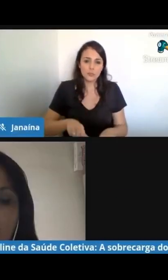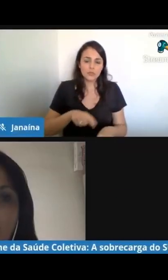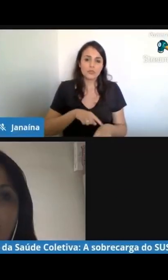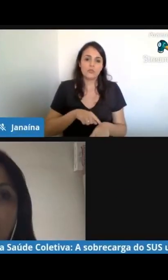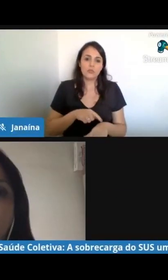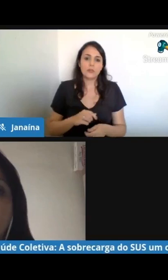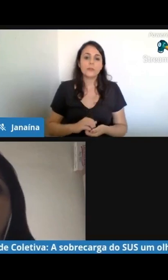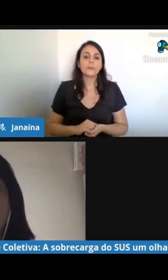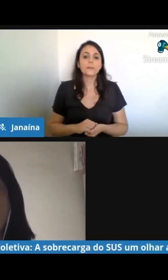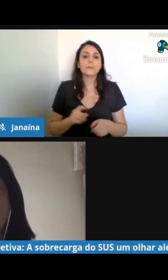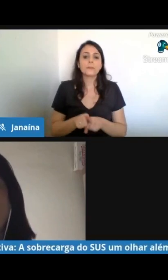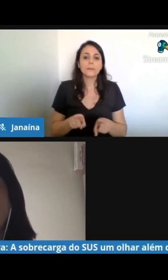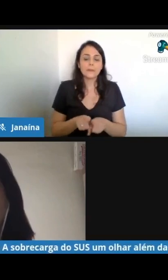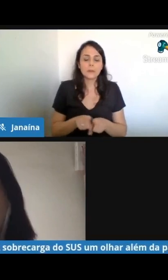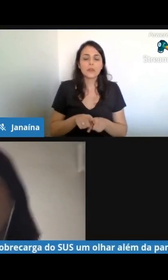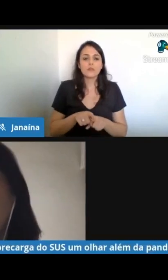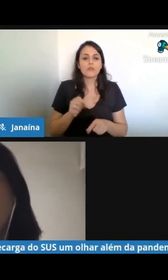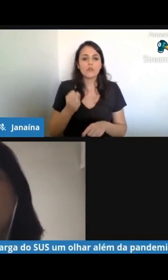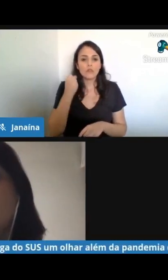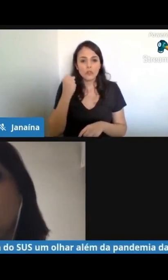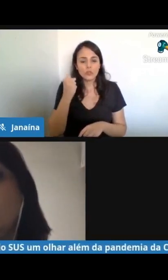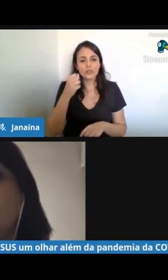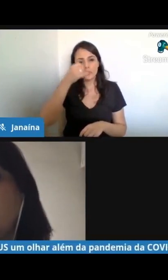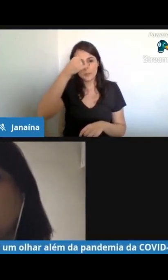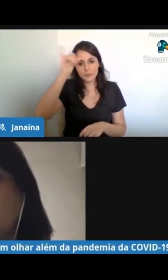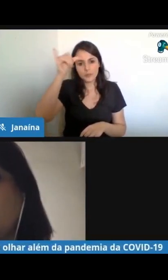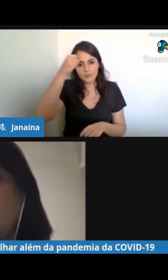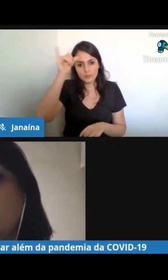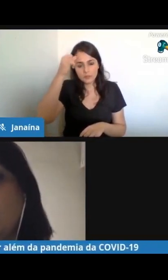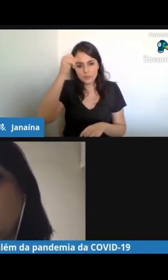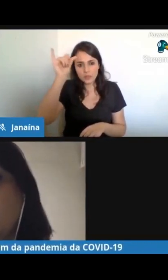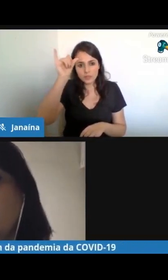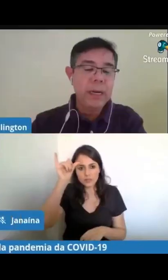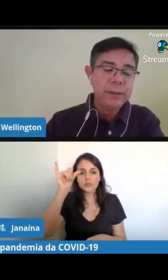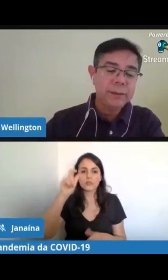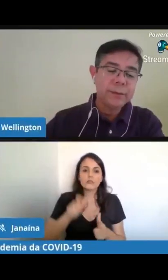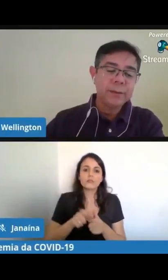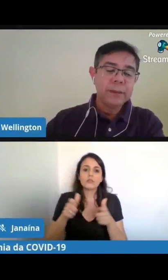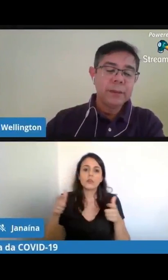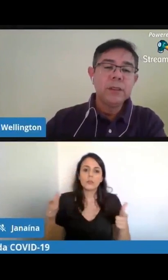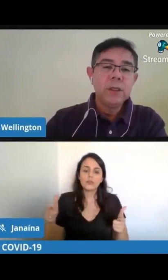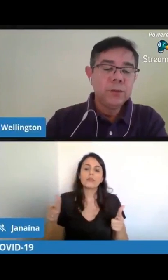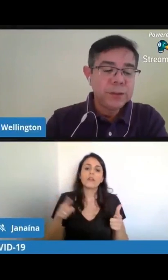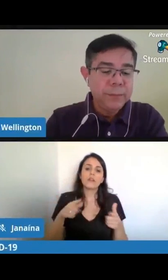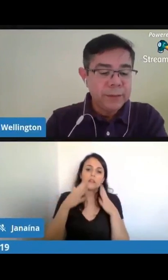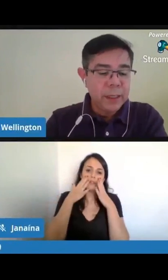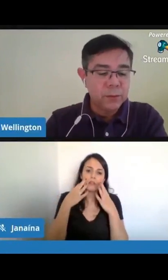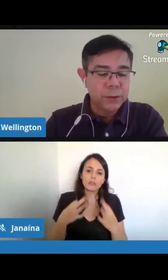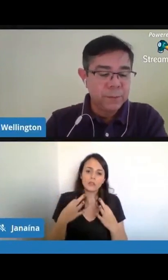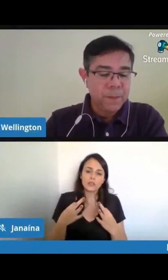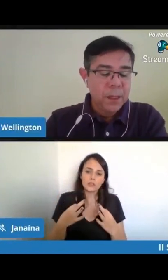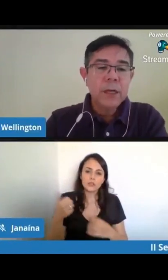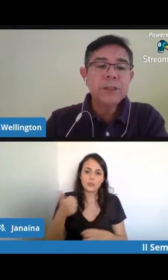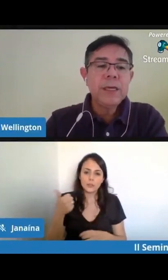a prevenção com ênfase na ampliação e fortalecimento da atenção primária